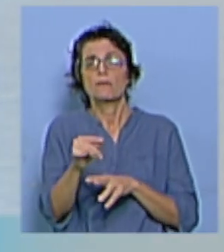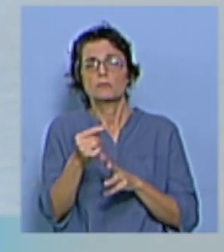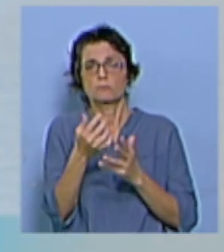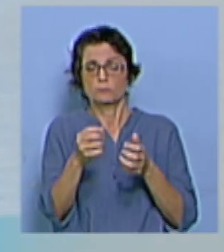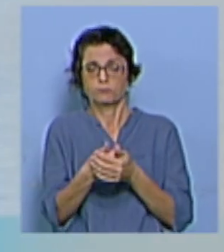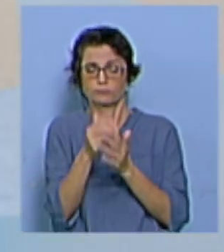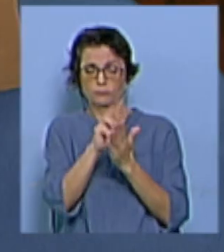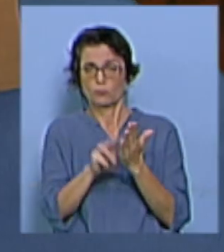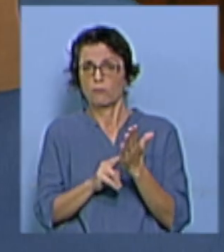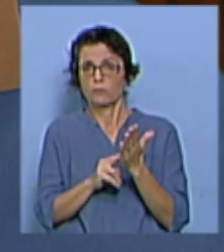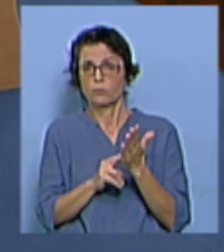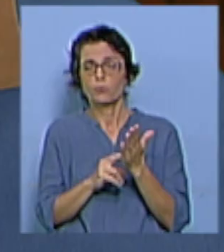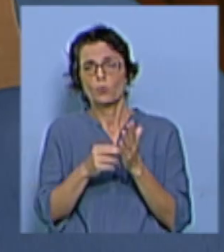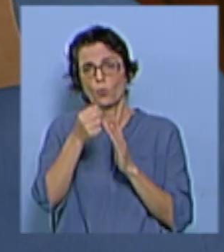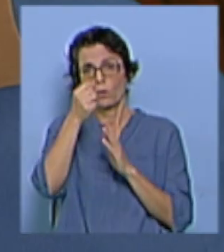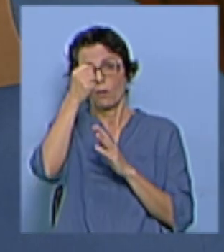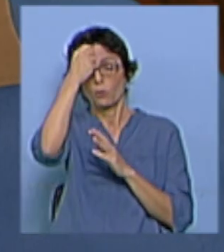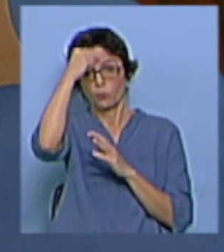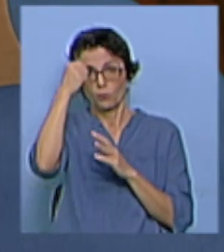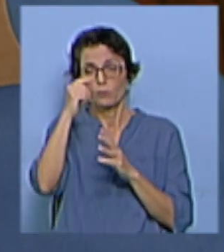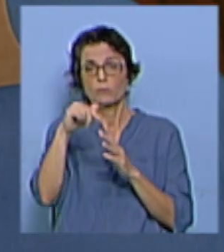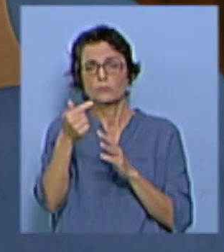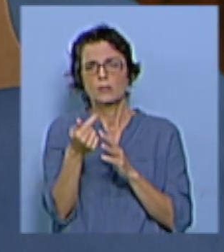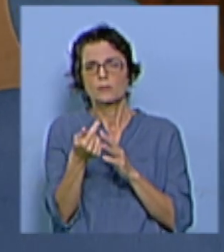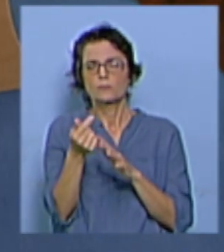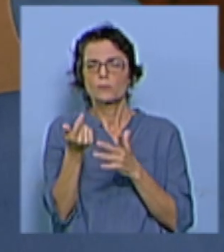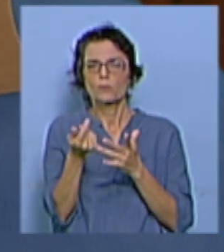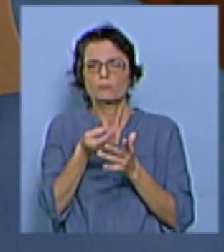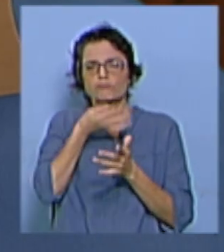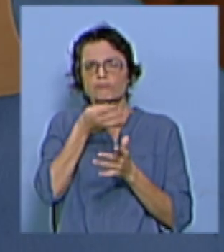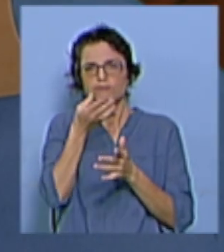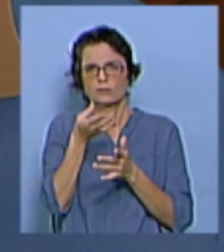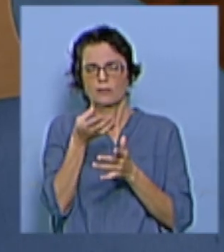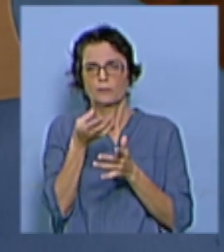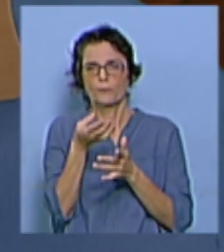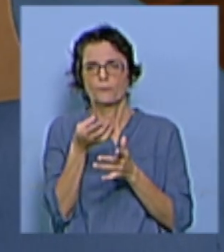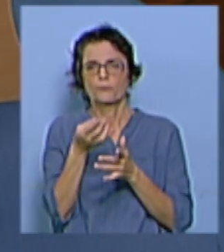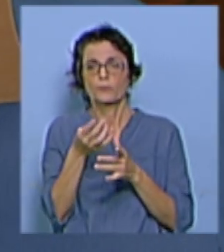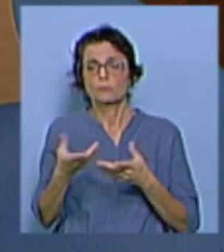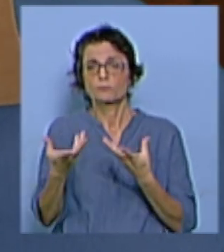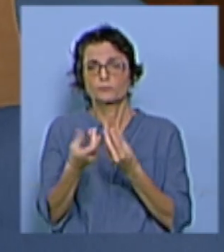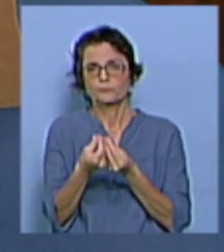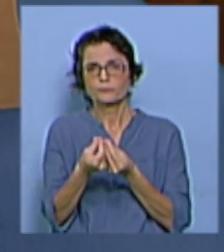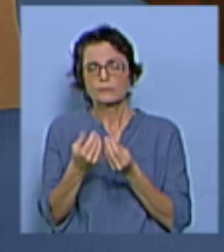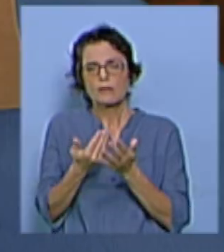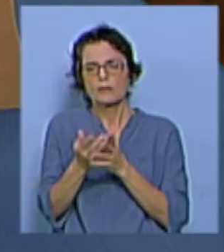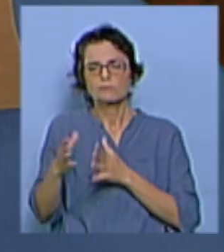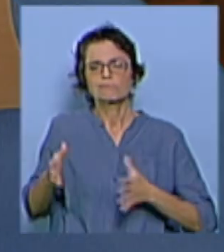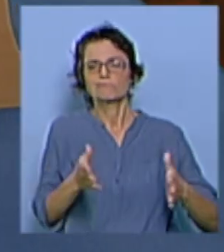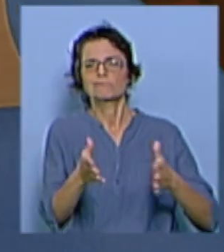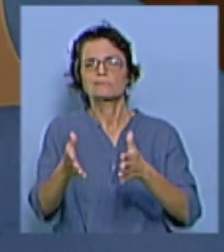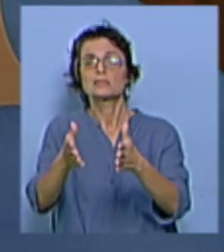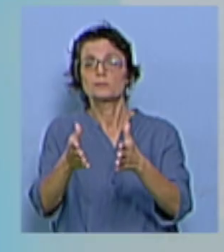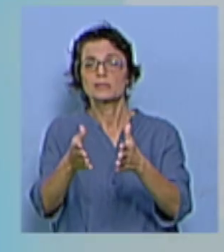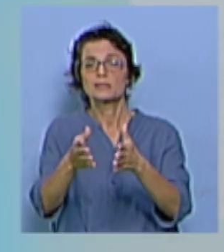leituras do domingo, que depois é comentado muito brevemente, mais como uma pista que abre depois para a